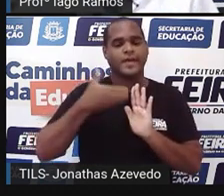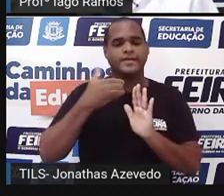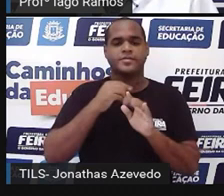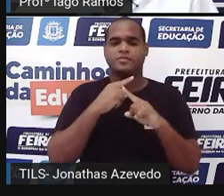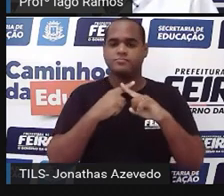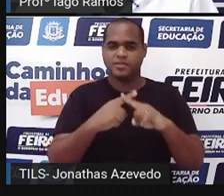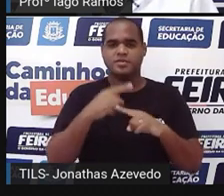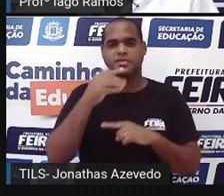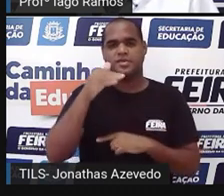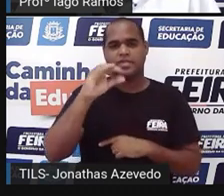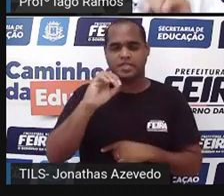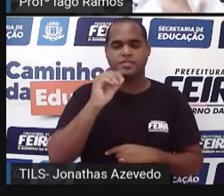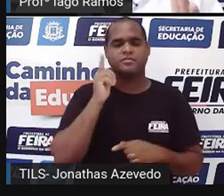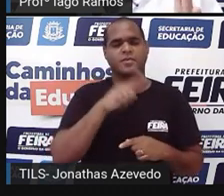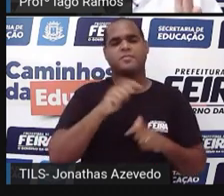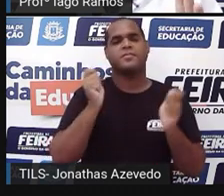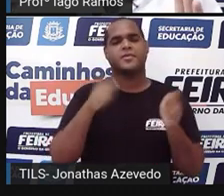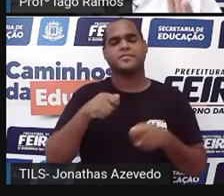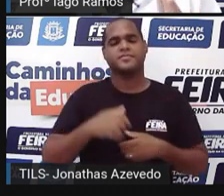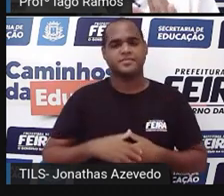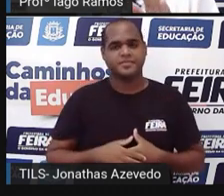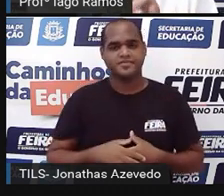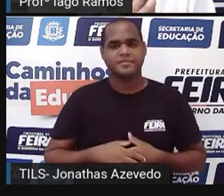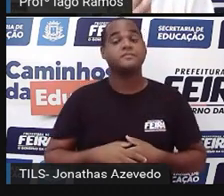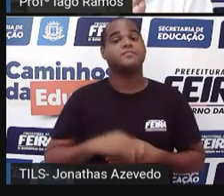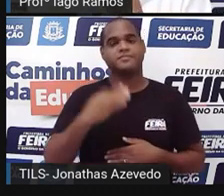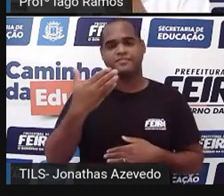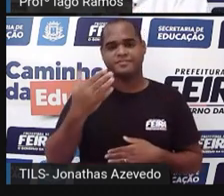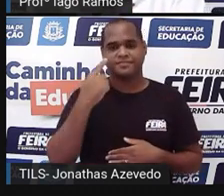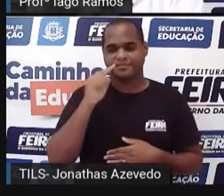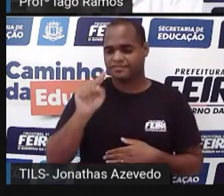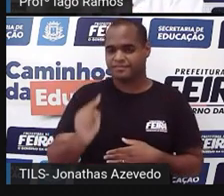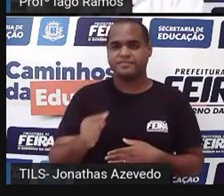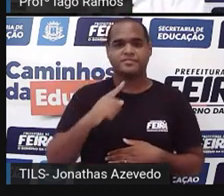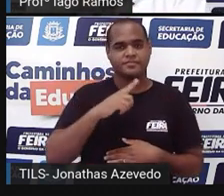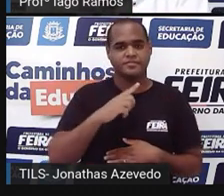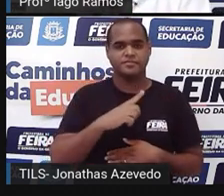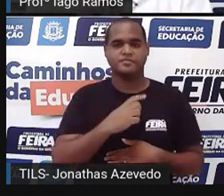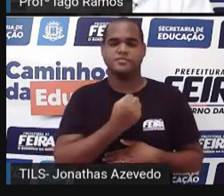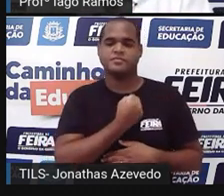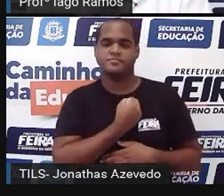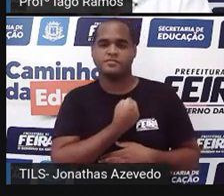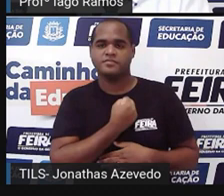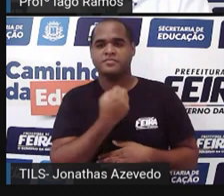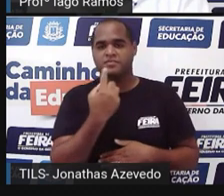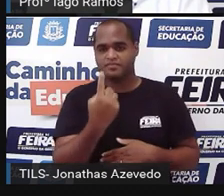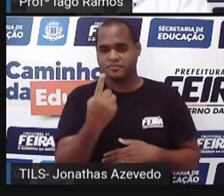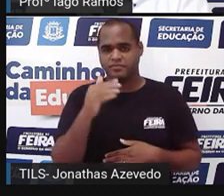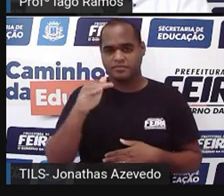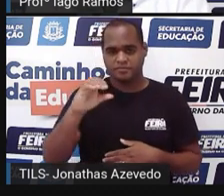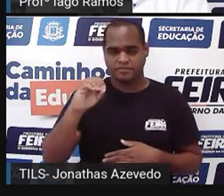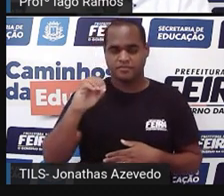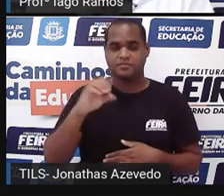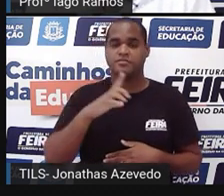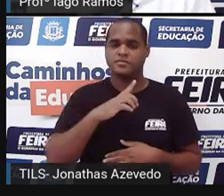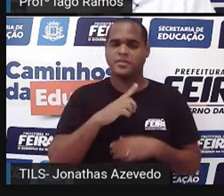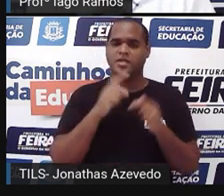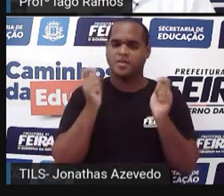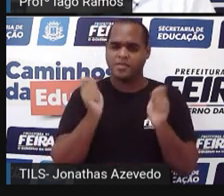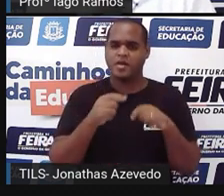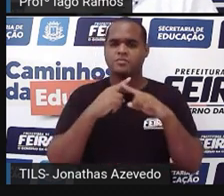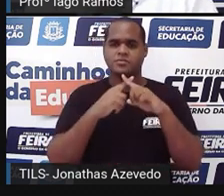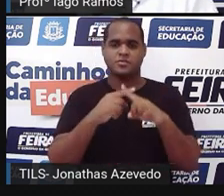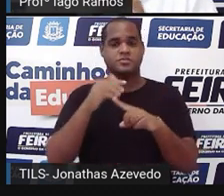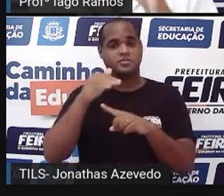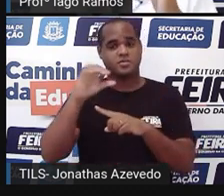esse número por 10 tá bom depois da vírgula tem um algarismo Zinho eu sempre vou multiplicar por 10 para